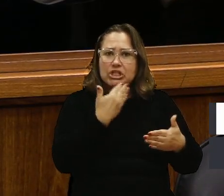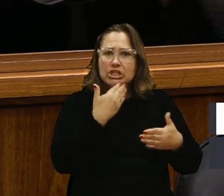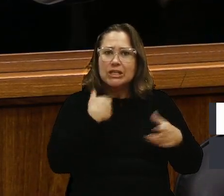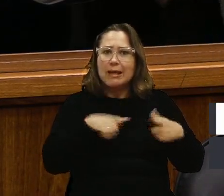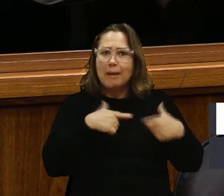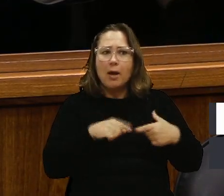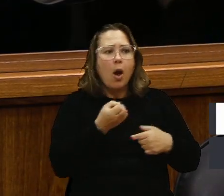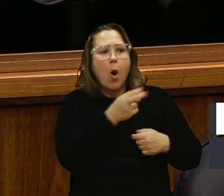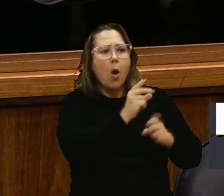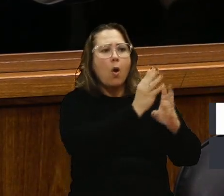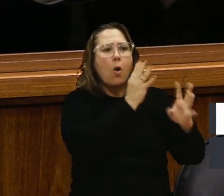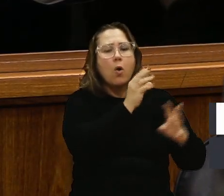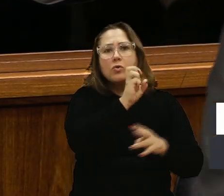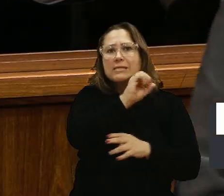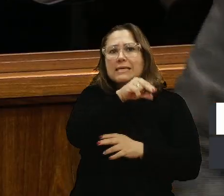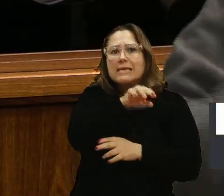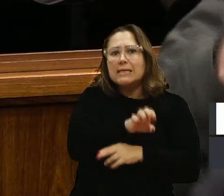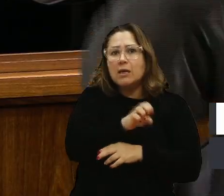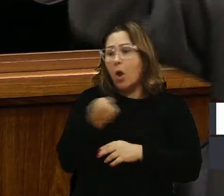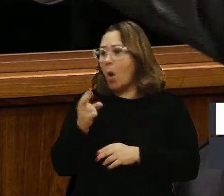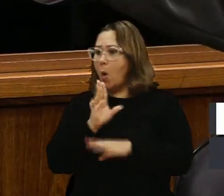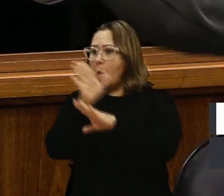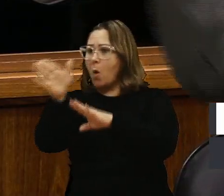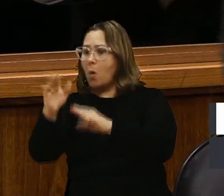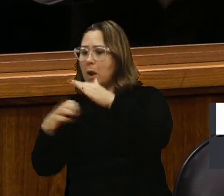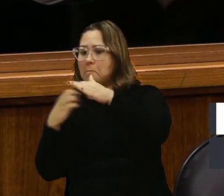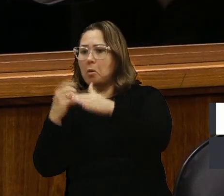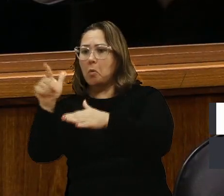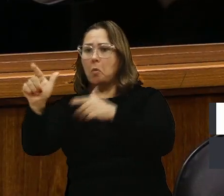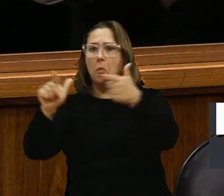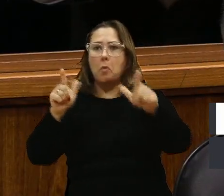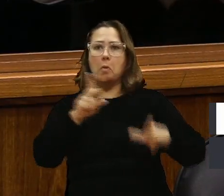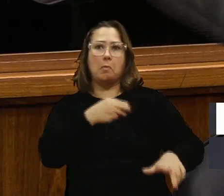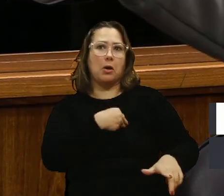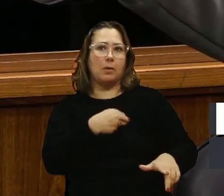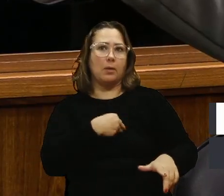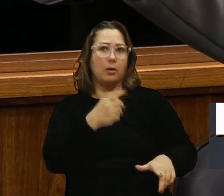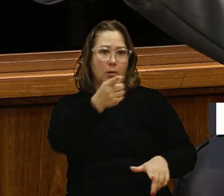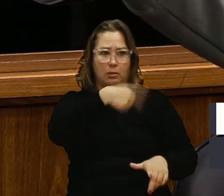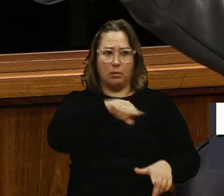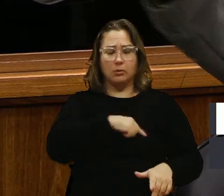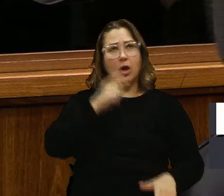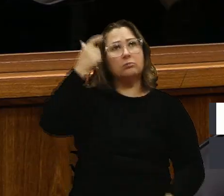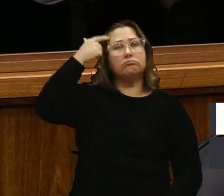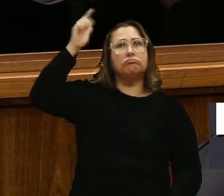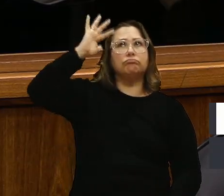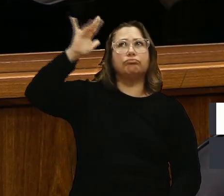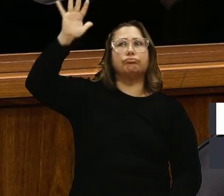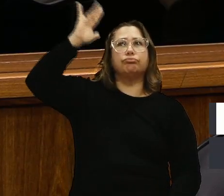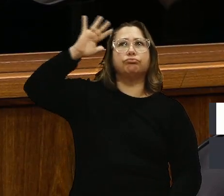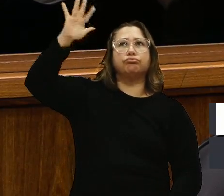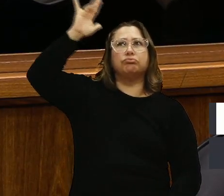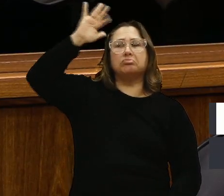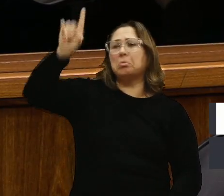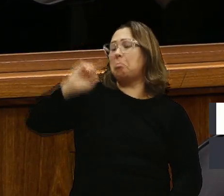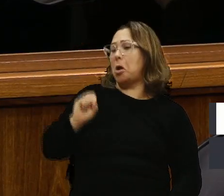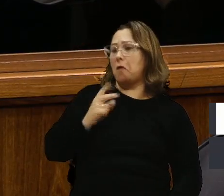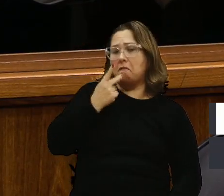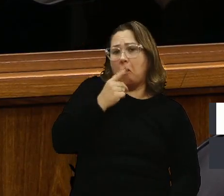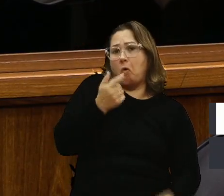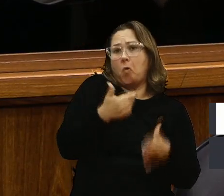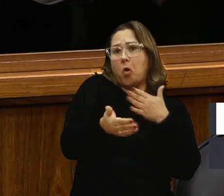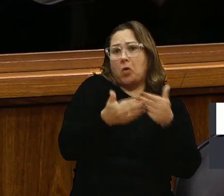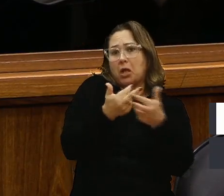Cine? Ou foi na Marco Polo? Porque baseado nas informações da nossa cabeça, a gente pode dizer que eles não